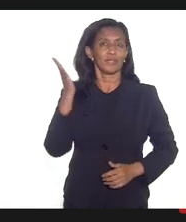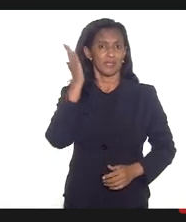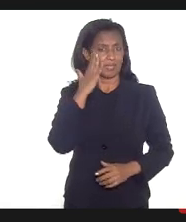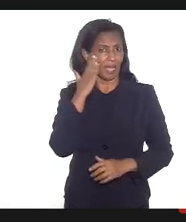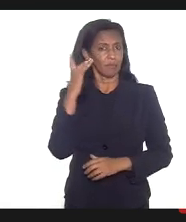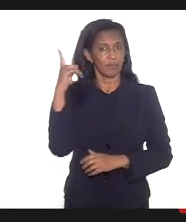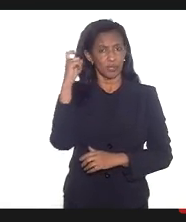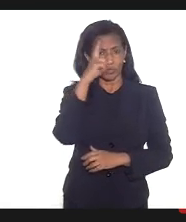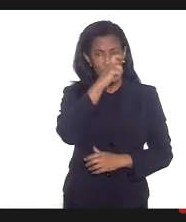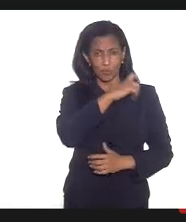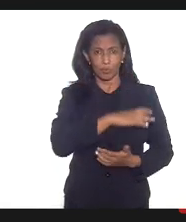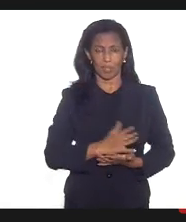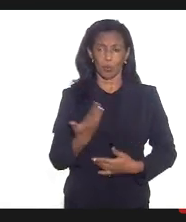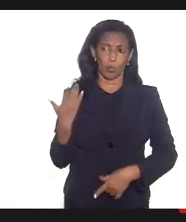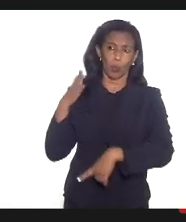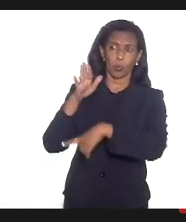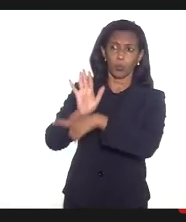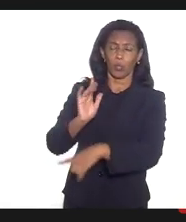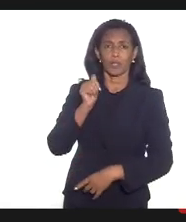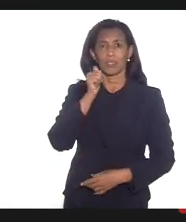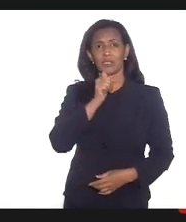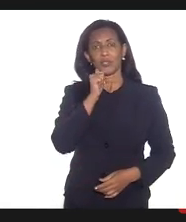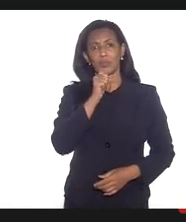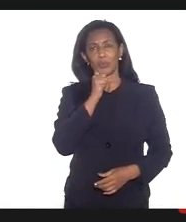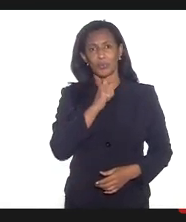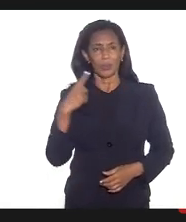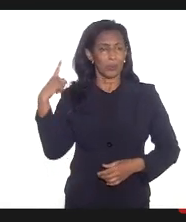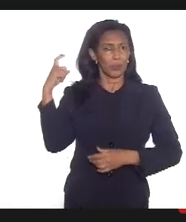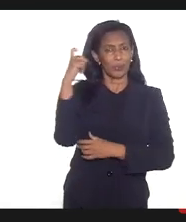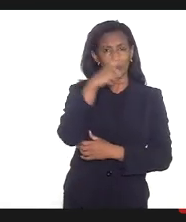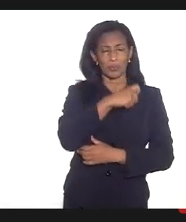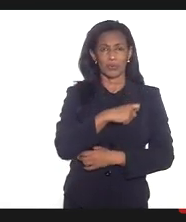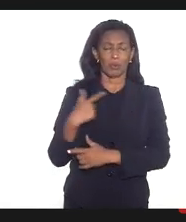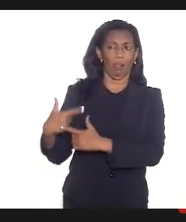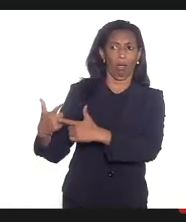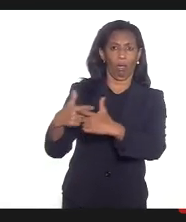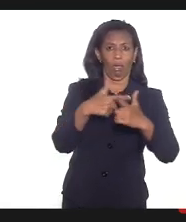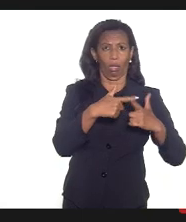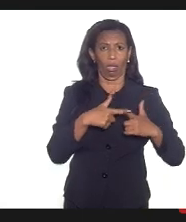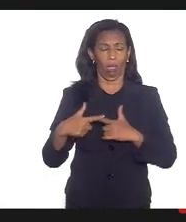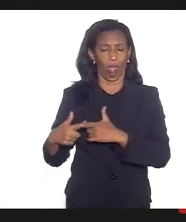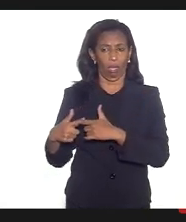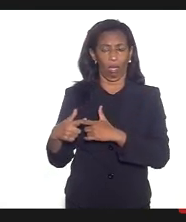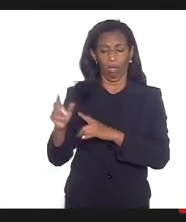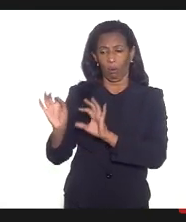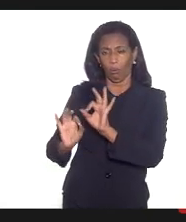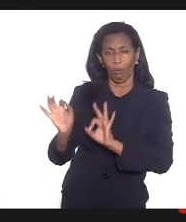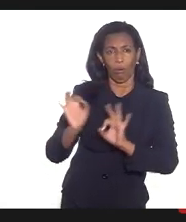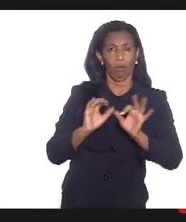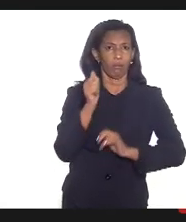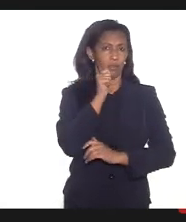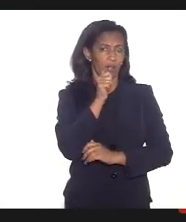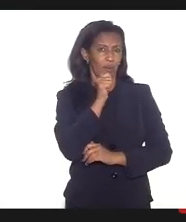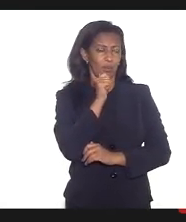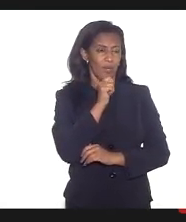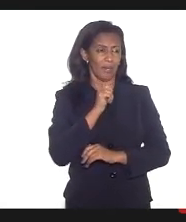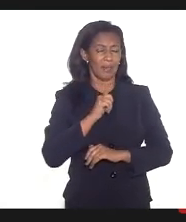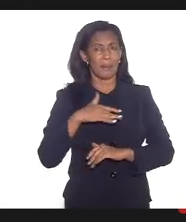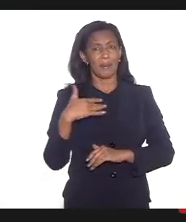sabe dessa dificuldade atendimento das mulheres a precariedade das condições das mulheres Principalmente